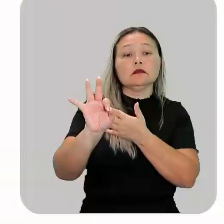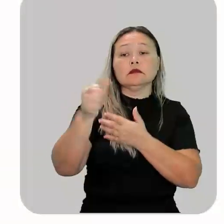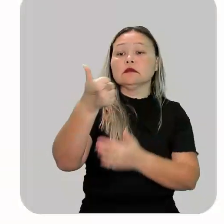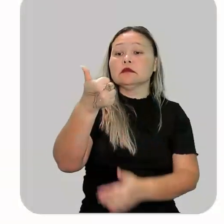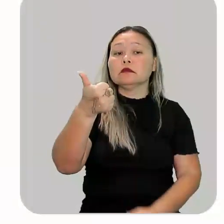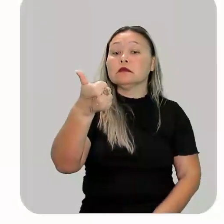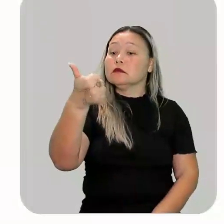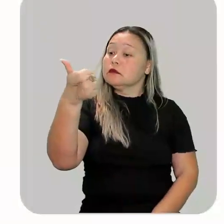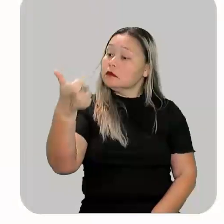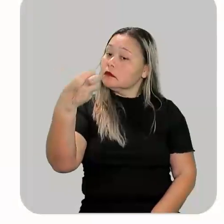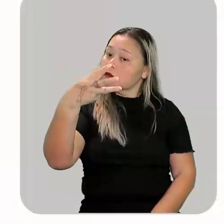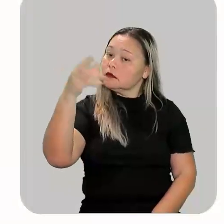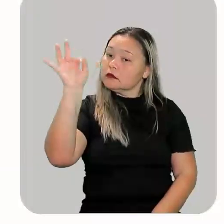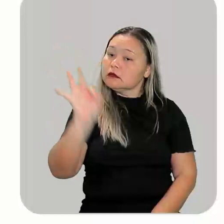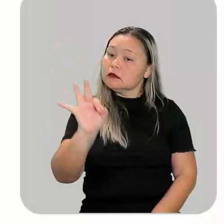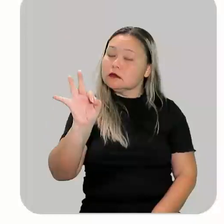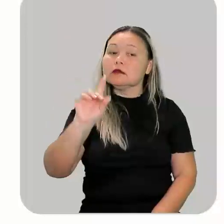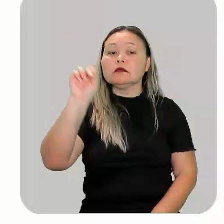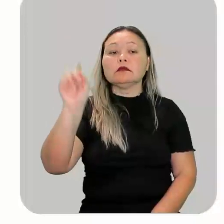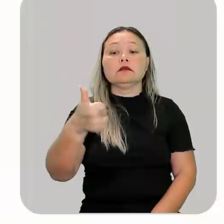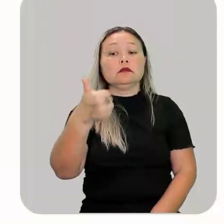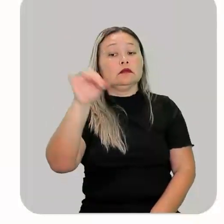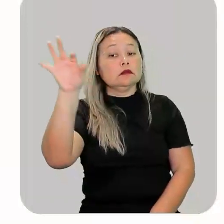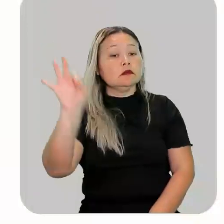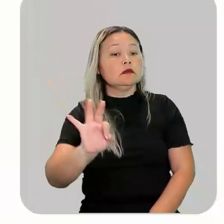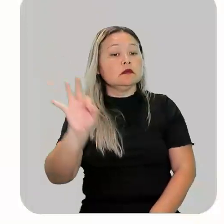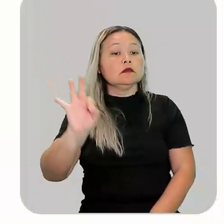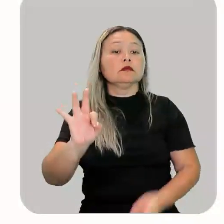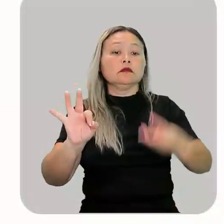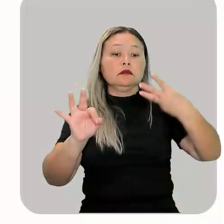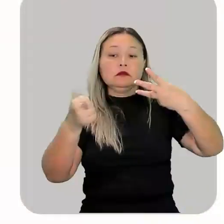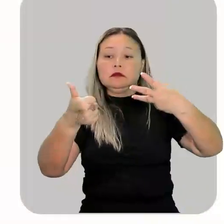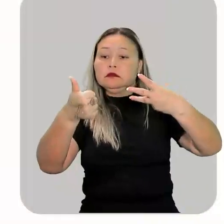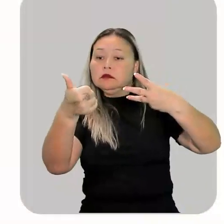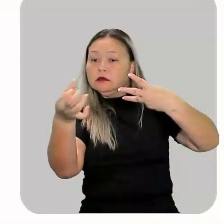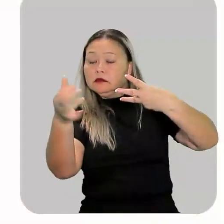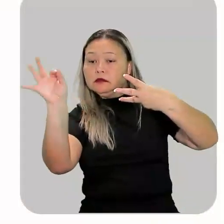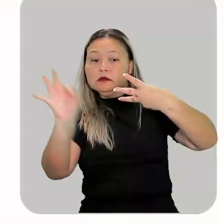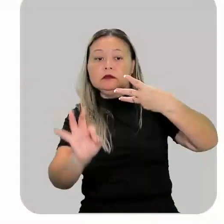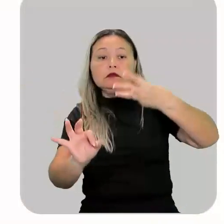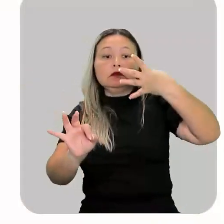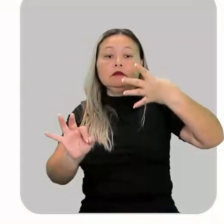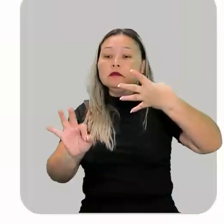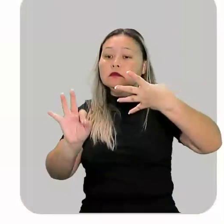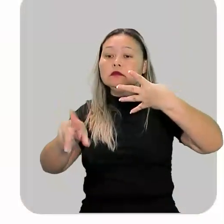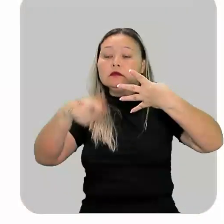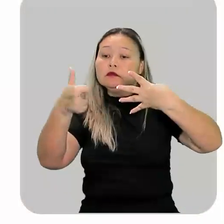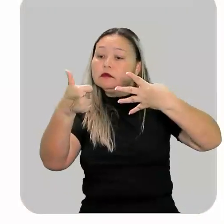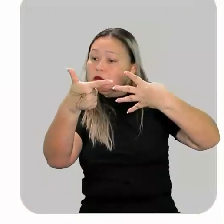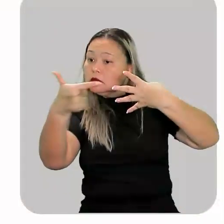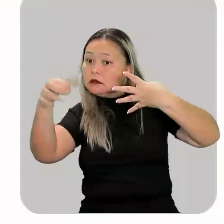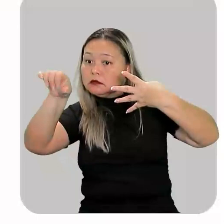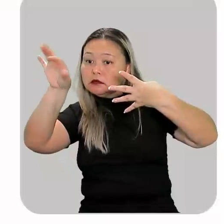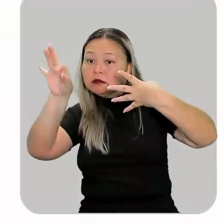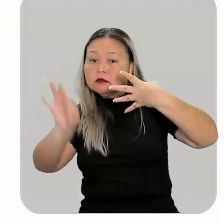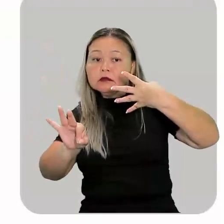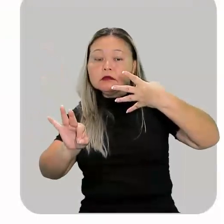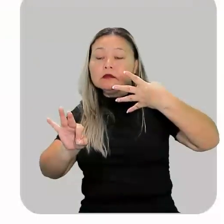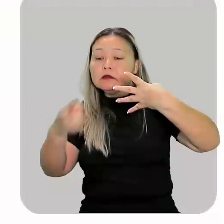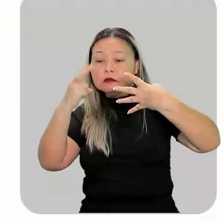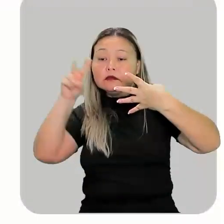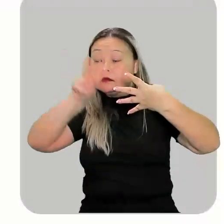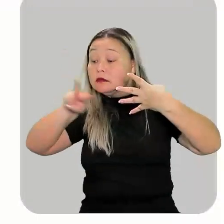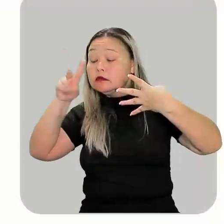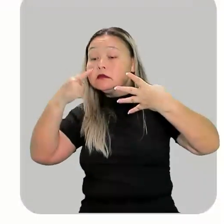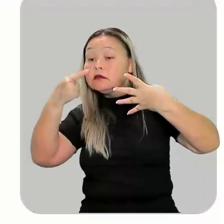Então, o 1 era 13%, o 2, 10%, o 3, 16%, o 4, 29%. Até porque se você tem a